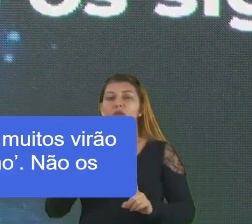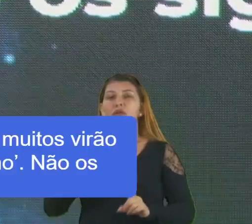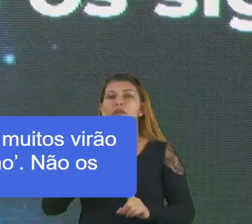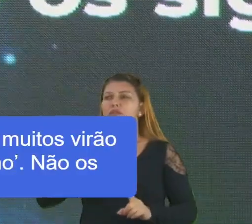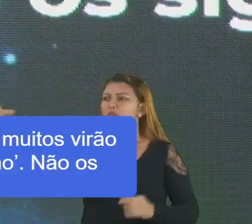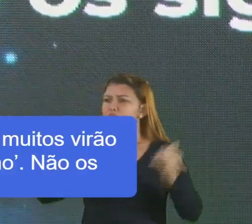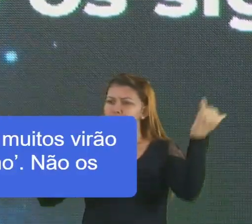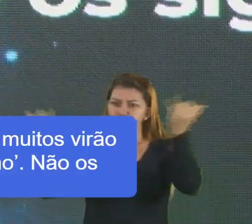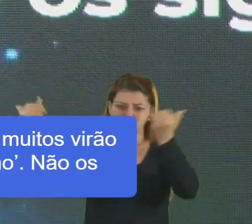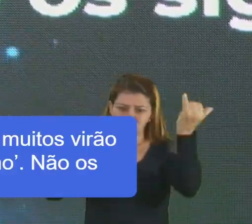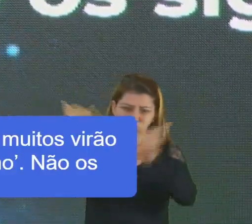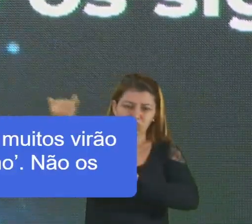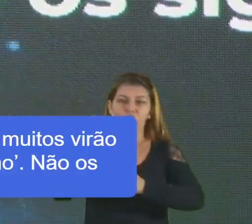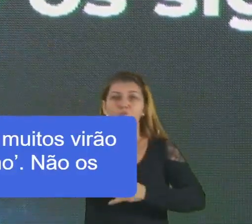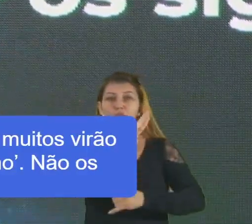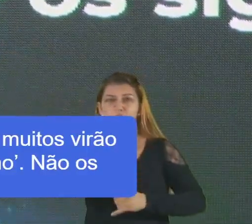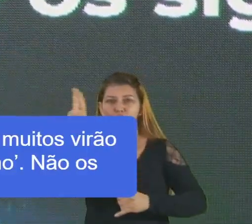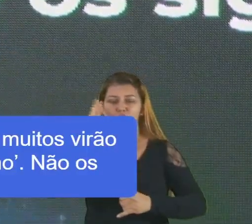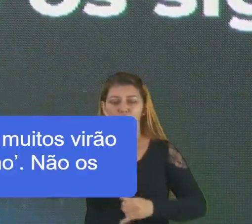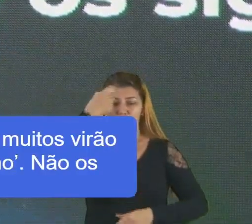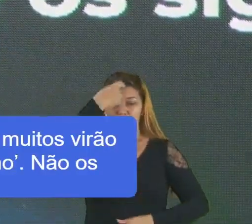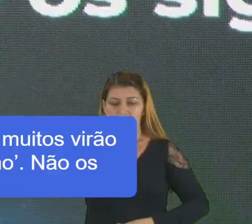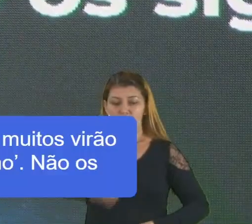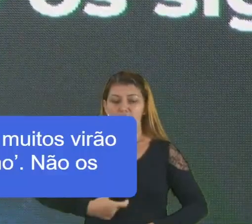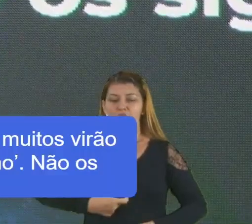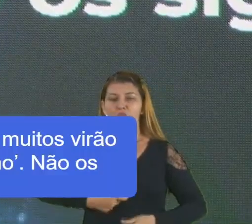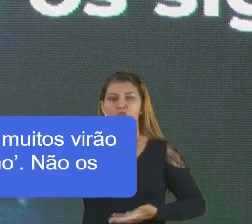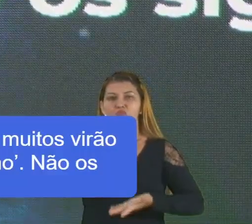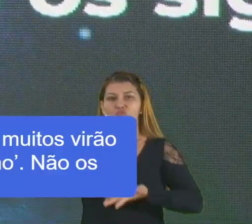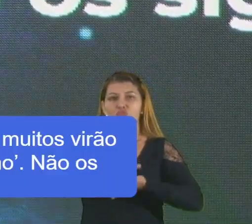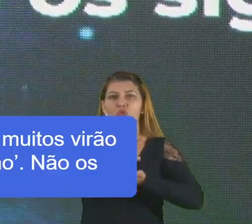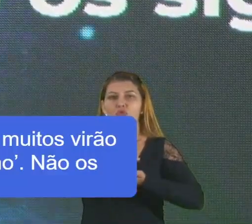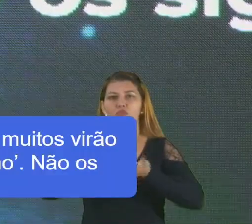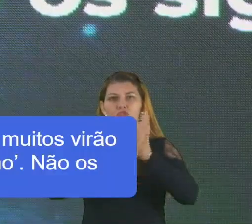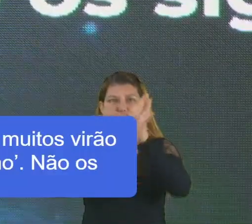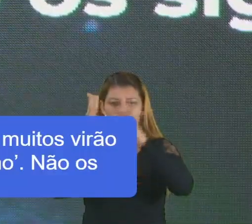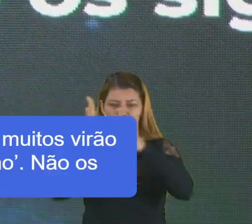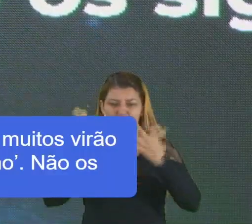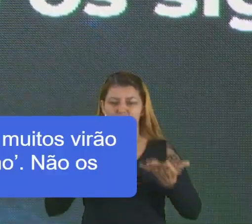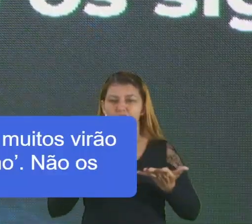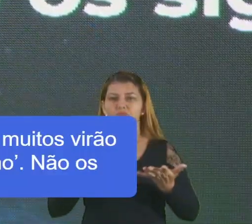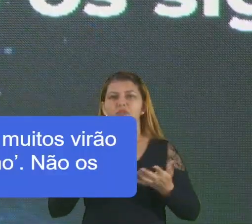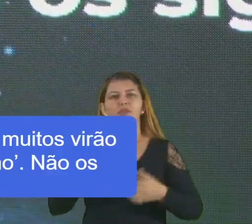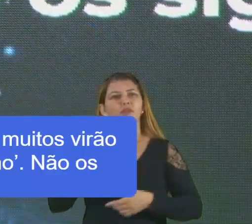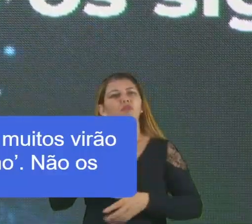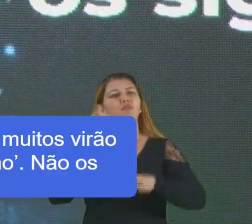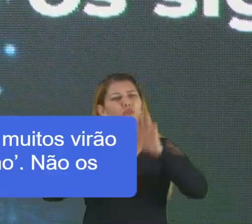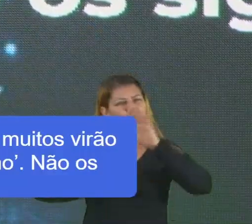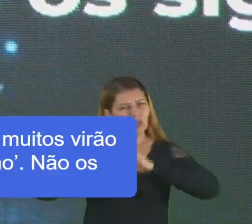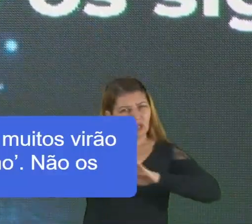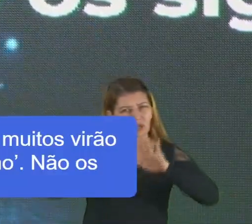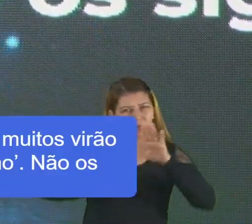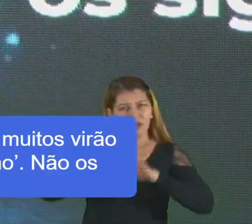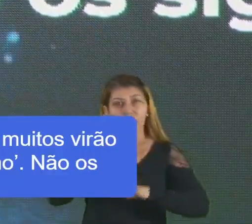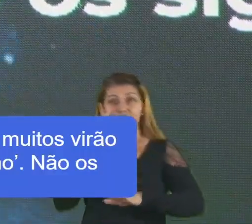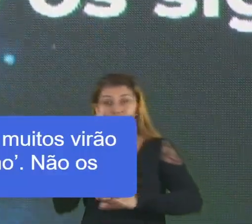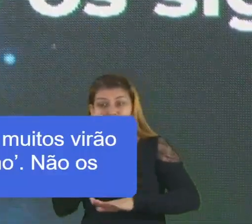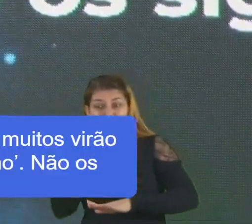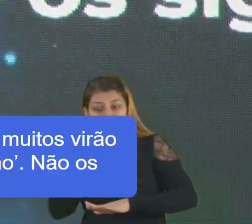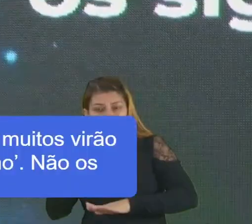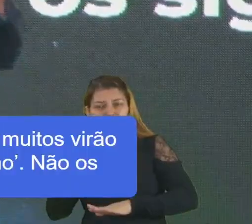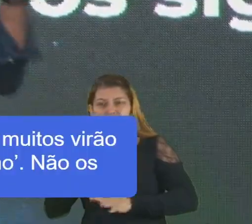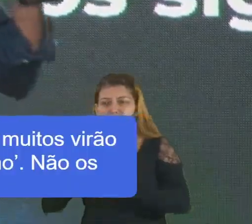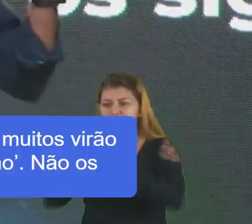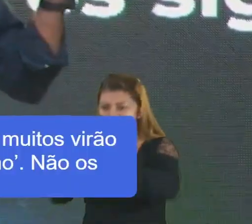dizendo, sou eu. O tempo é chegado, não vades após